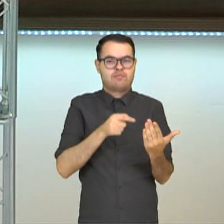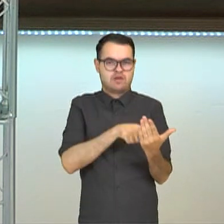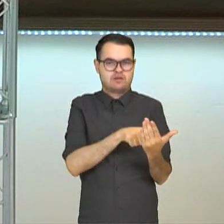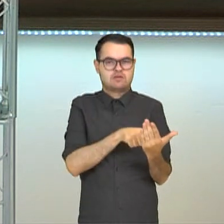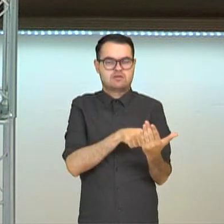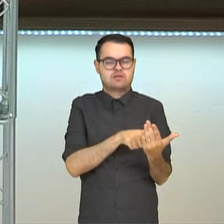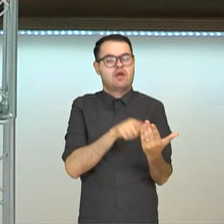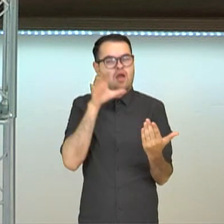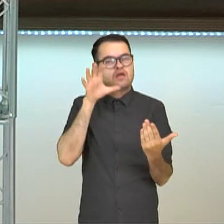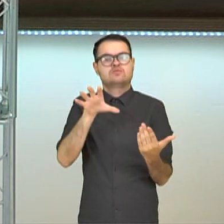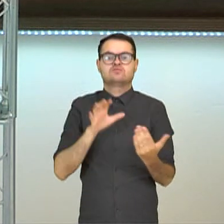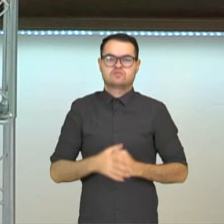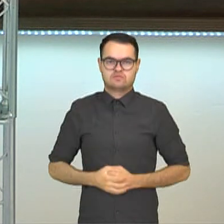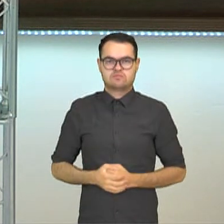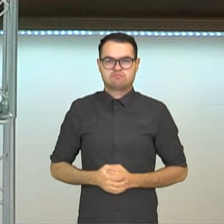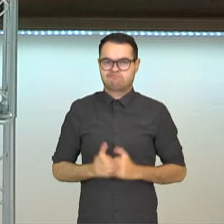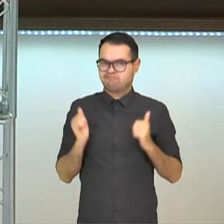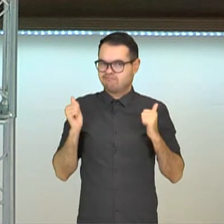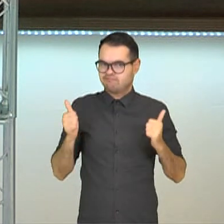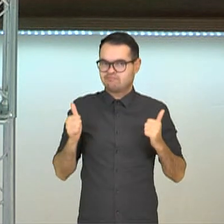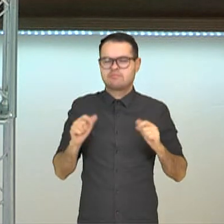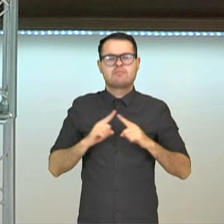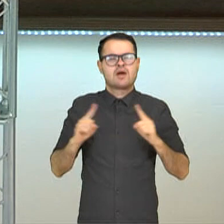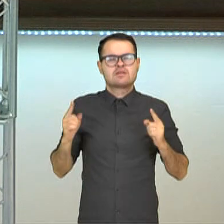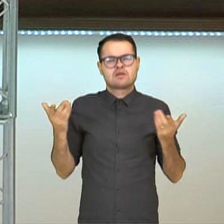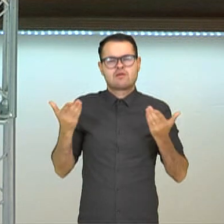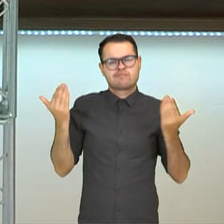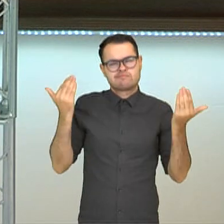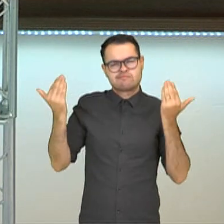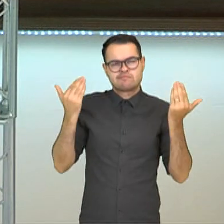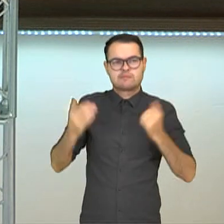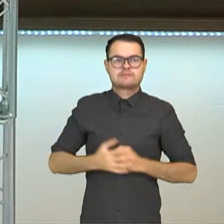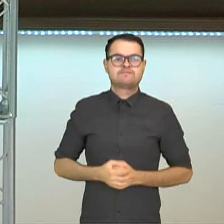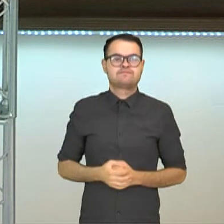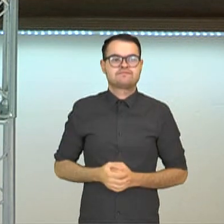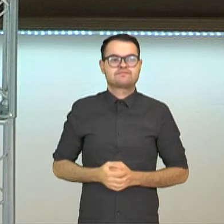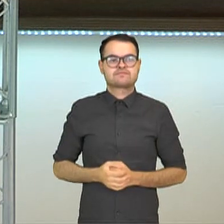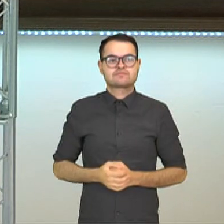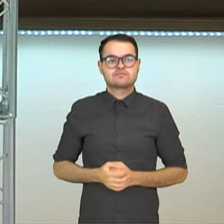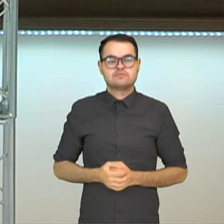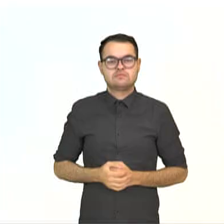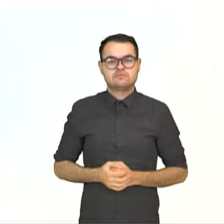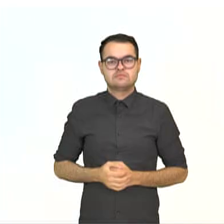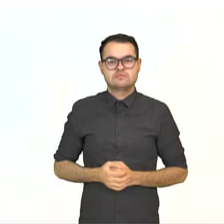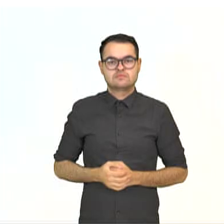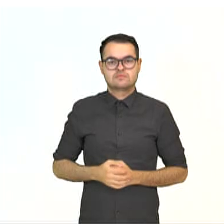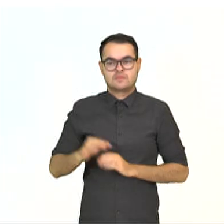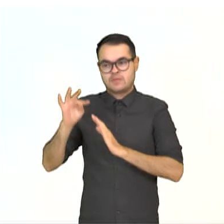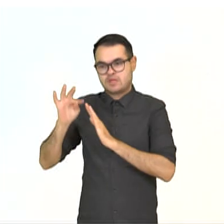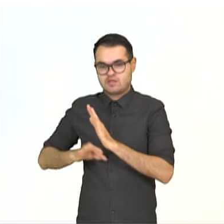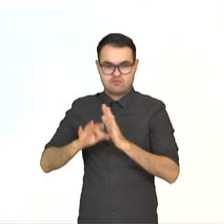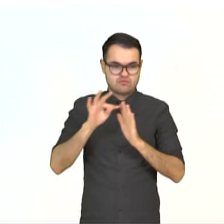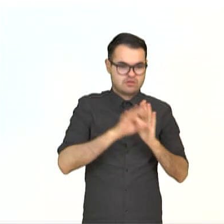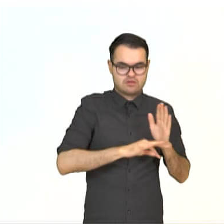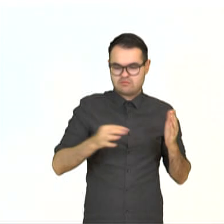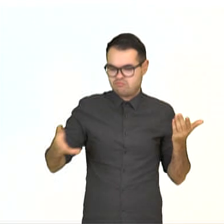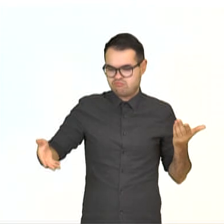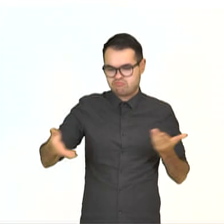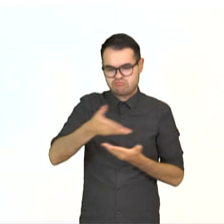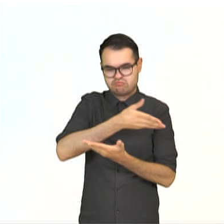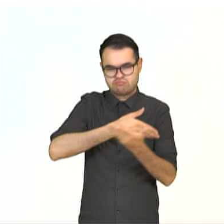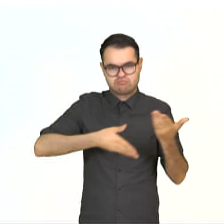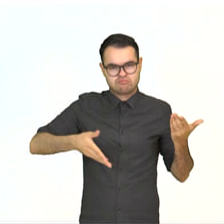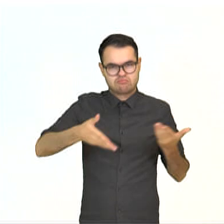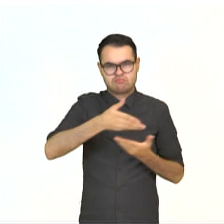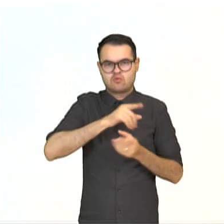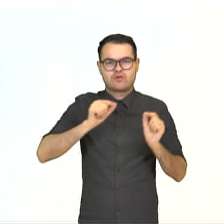tem no poema, ok? Mas vamos verificar. A intertextualidade pode ser definida